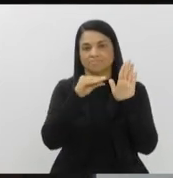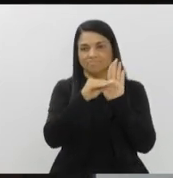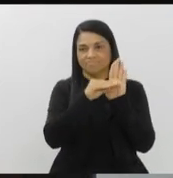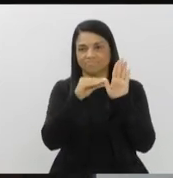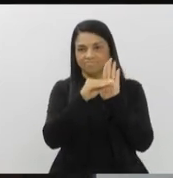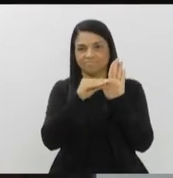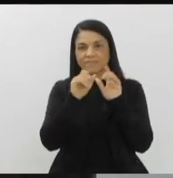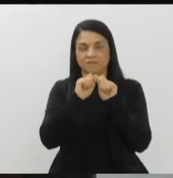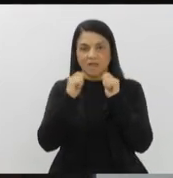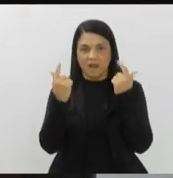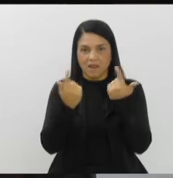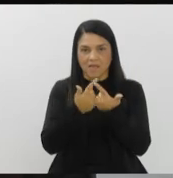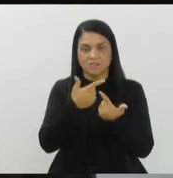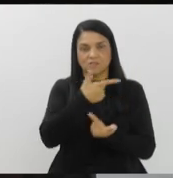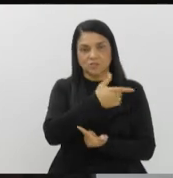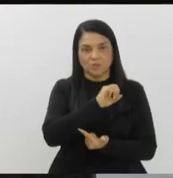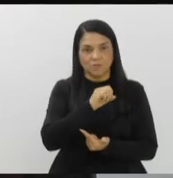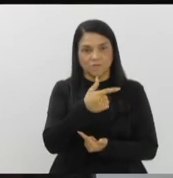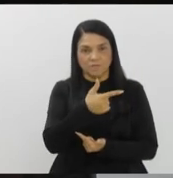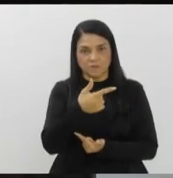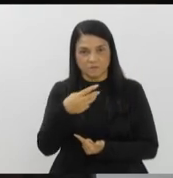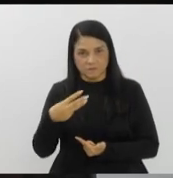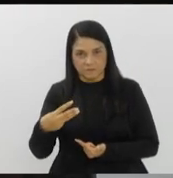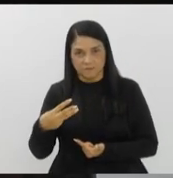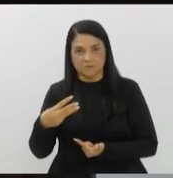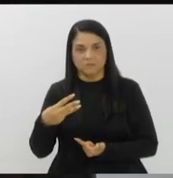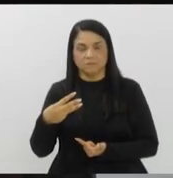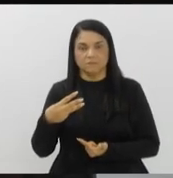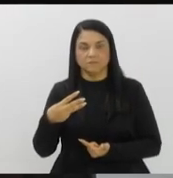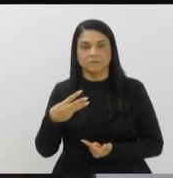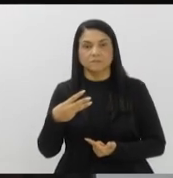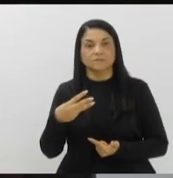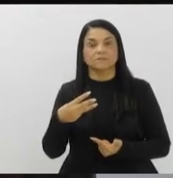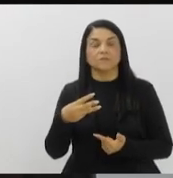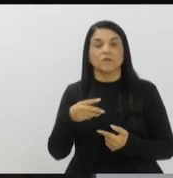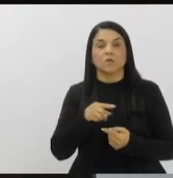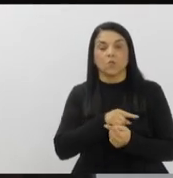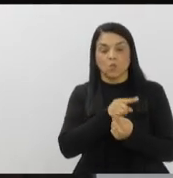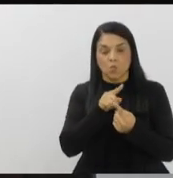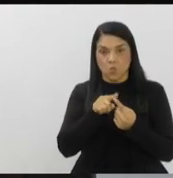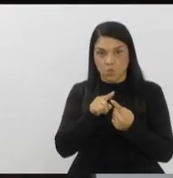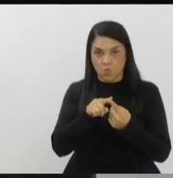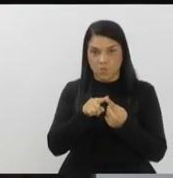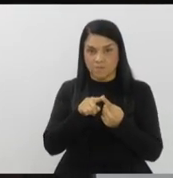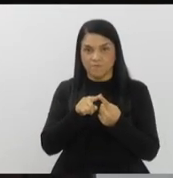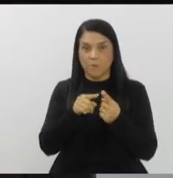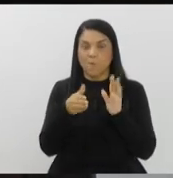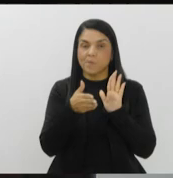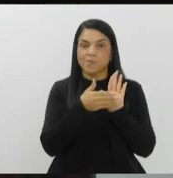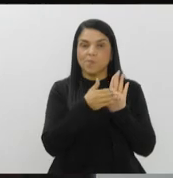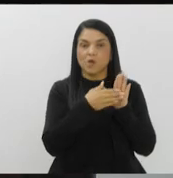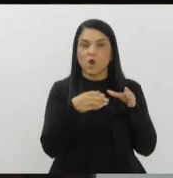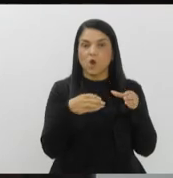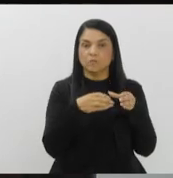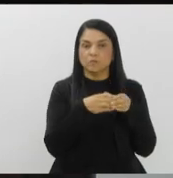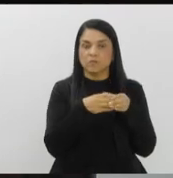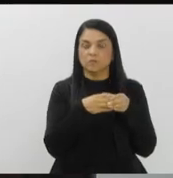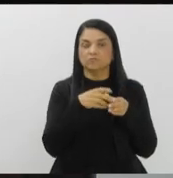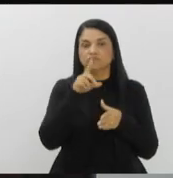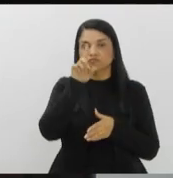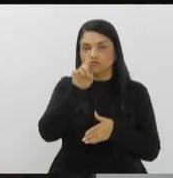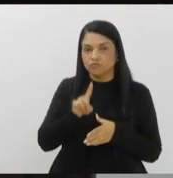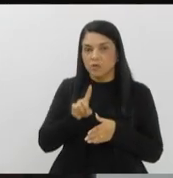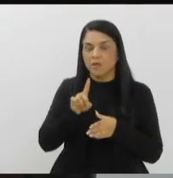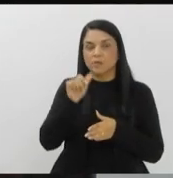fim de 2023. E uma delas foi proposta pela Comissão de Defesa dos Direitos da Mulher, que